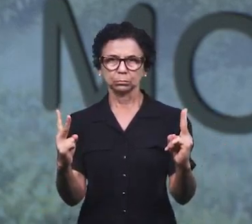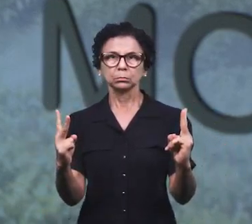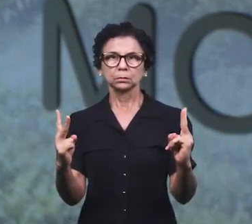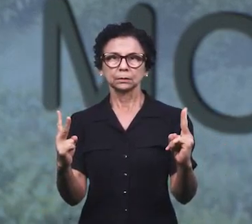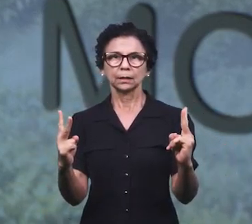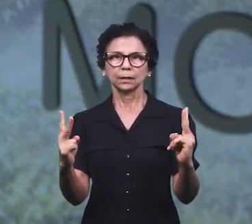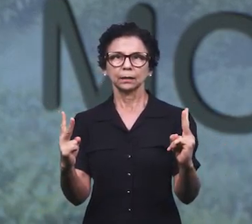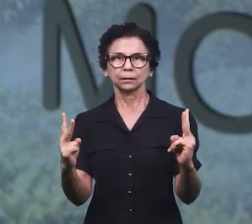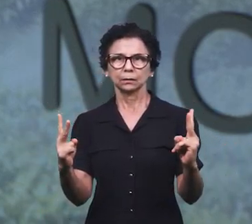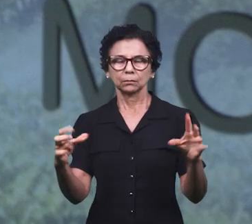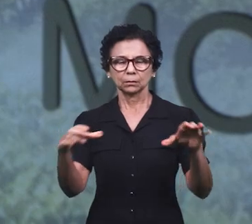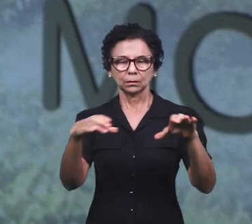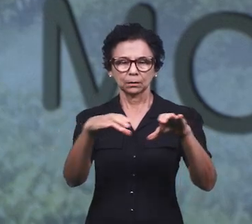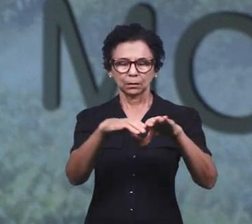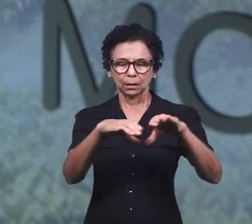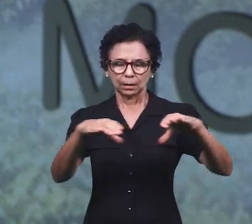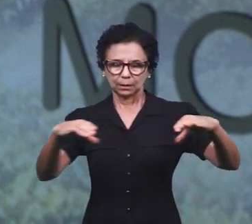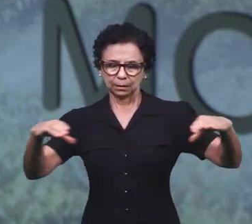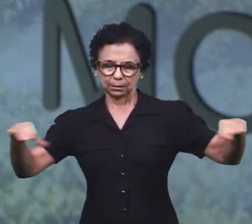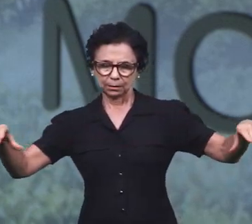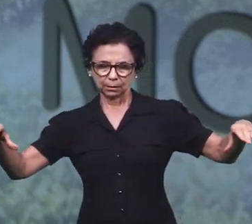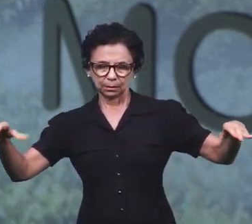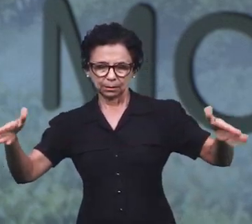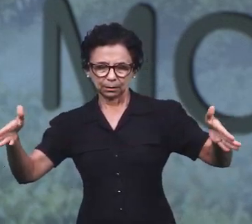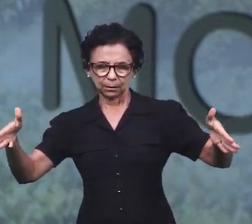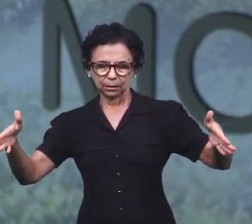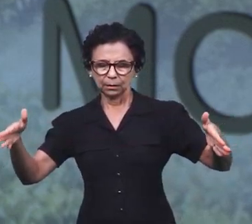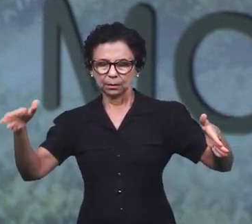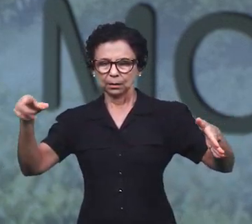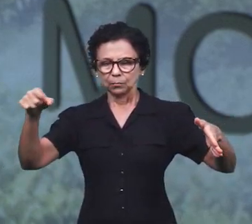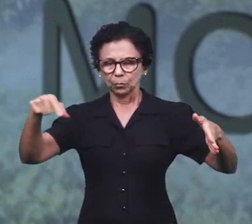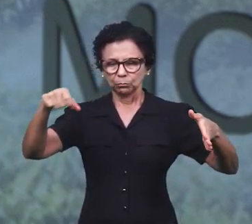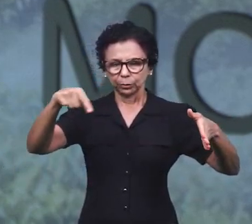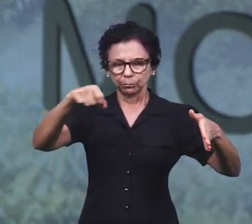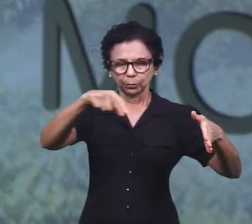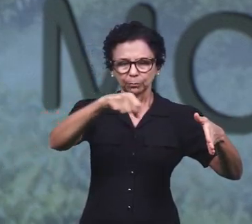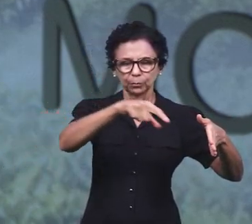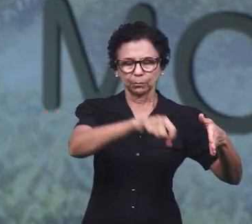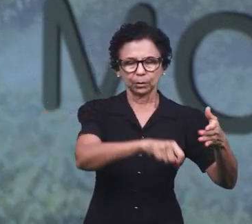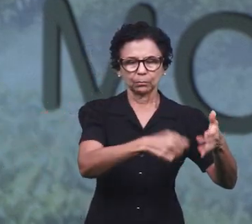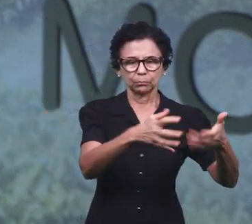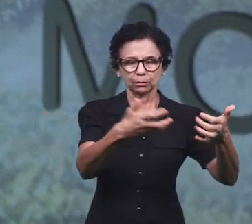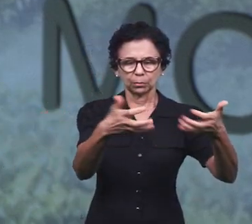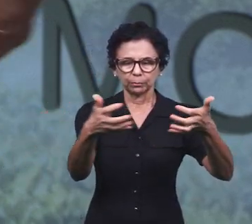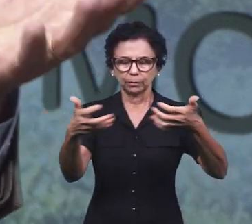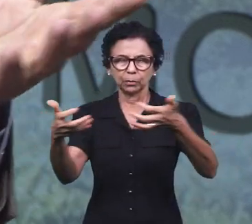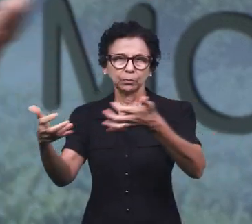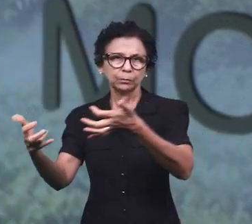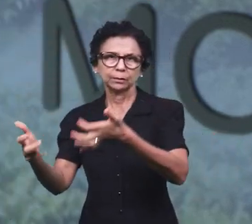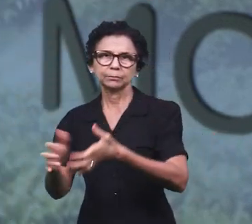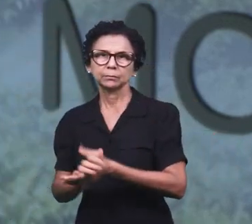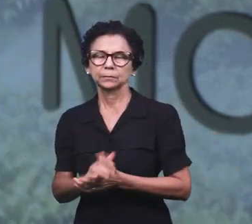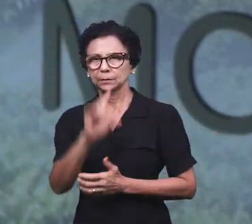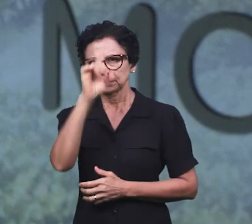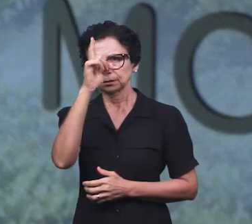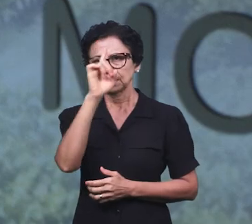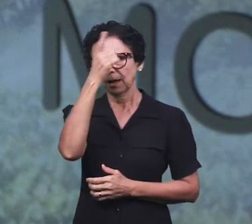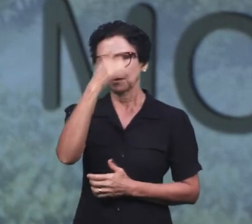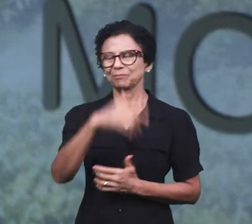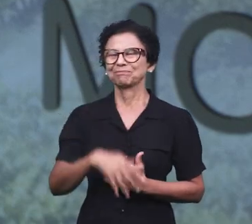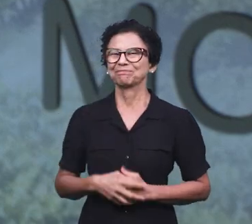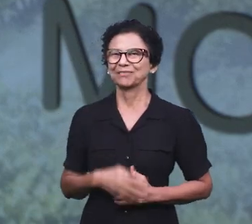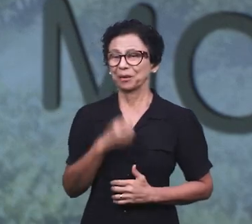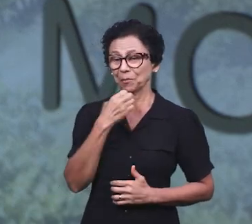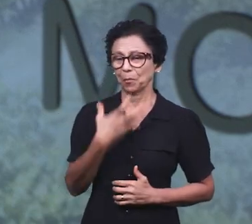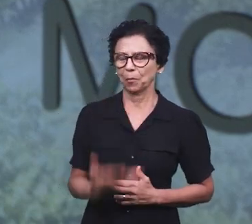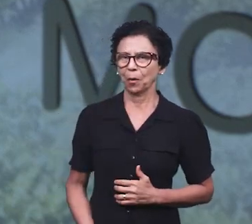do dia a dia, né? Ela tem ali sua mente trabalhando, o seu físico trabalhando ali. Isso é bom. Muito bom. A pessoa